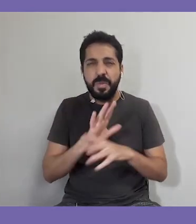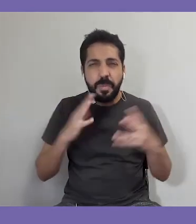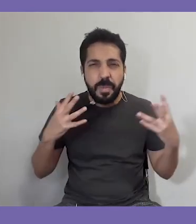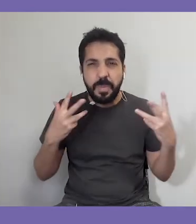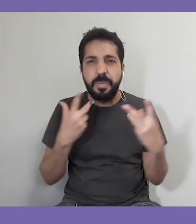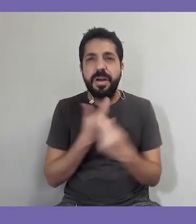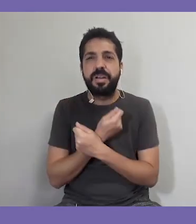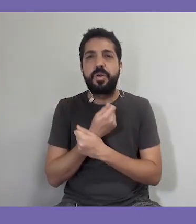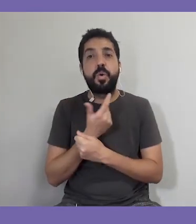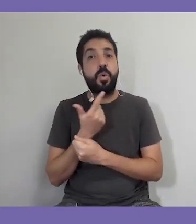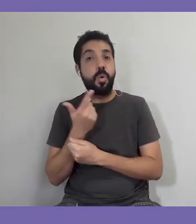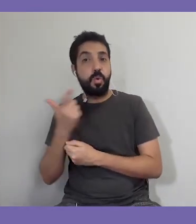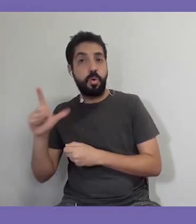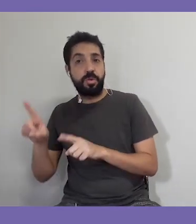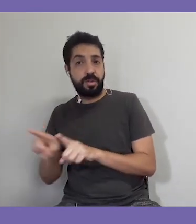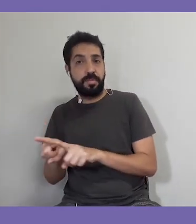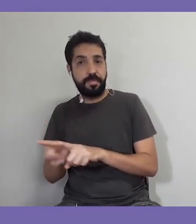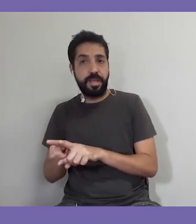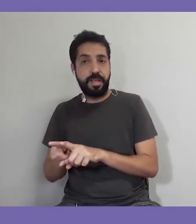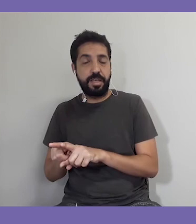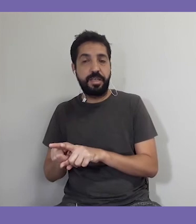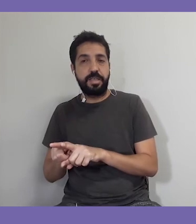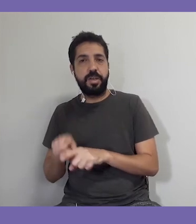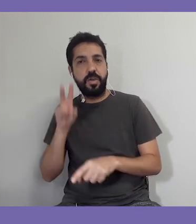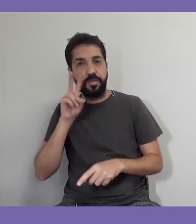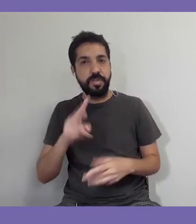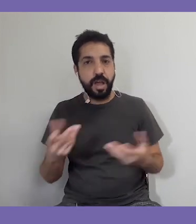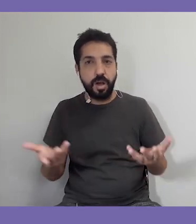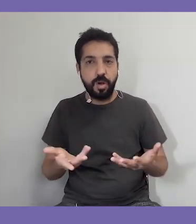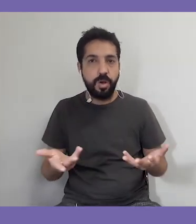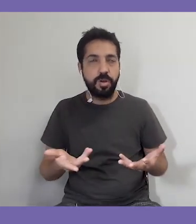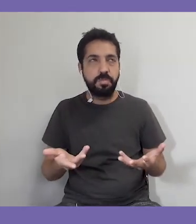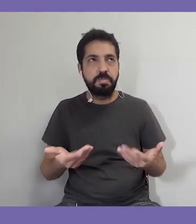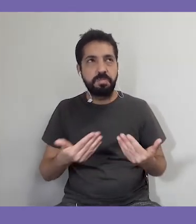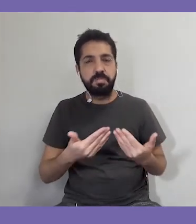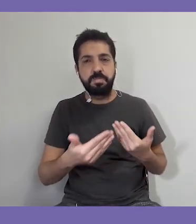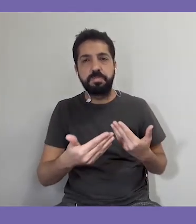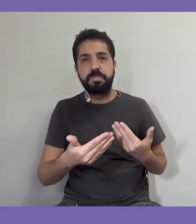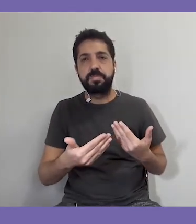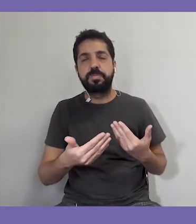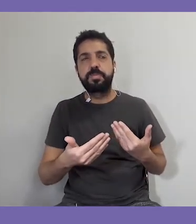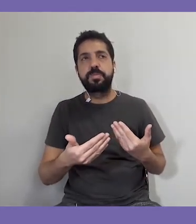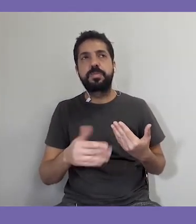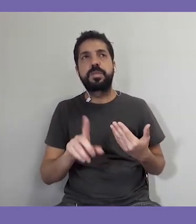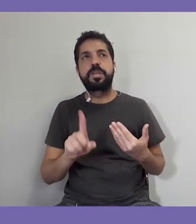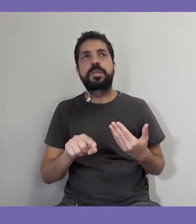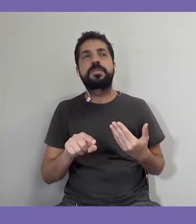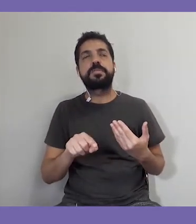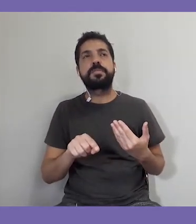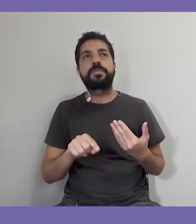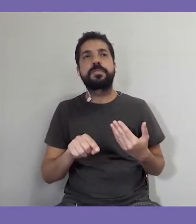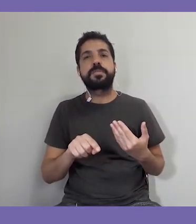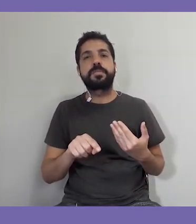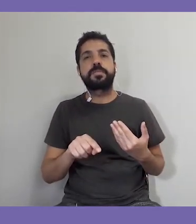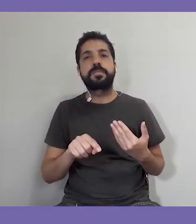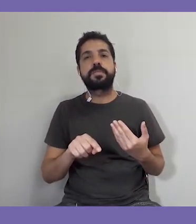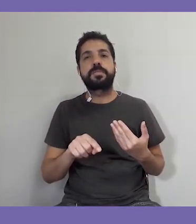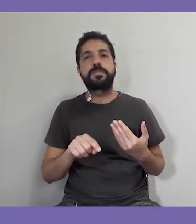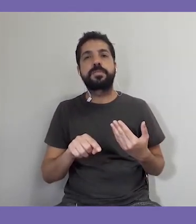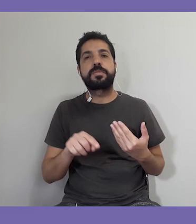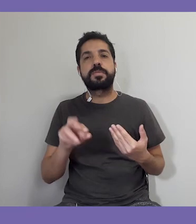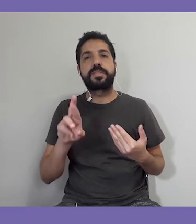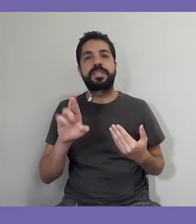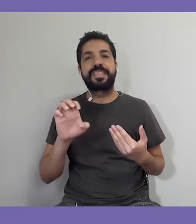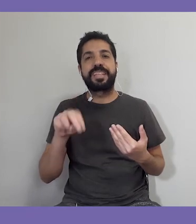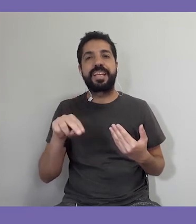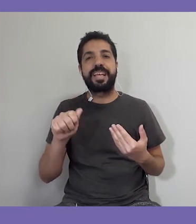acho esse filme maravilhoso. Outro filme que eu vi agora esses dias também, é, foi